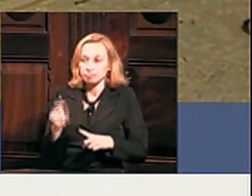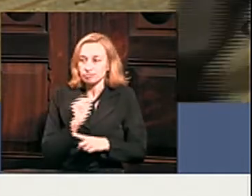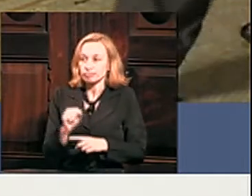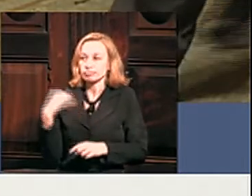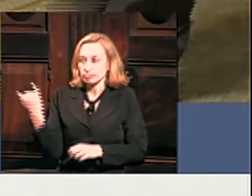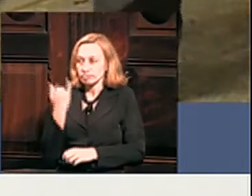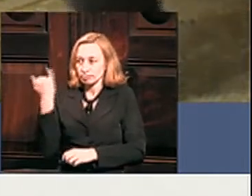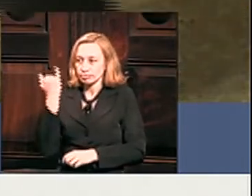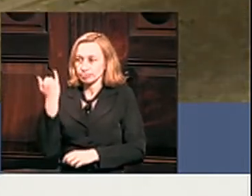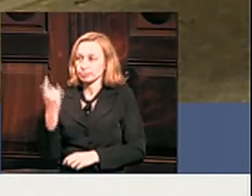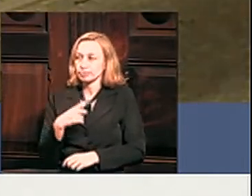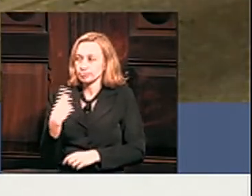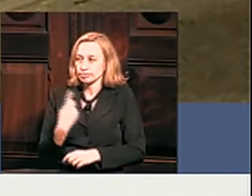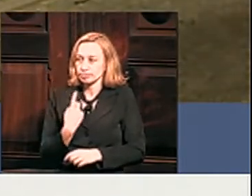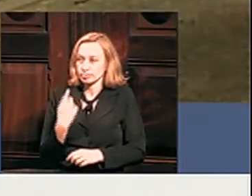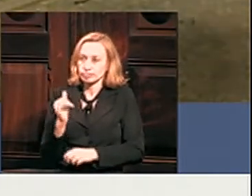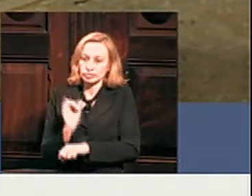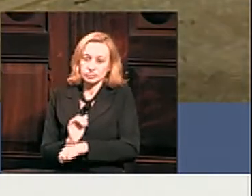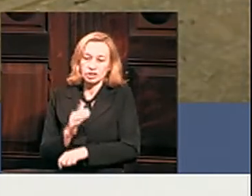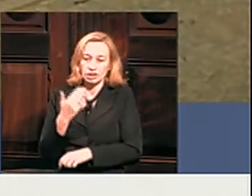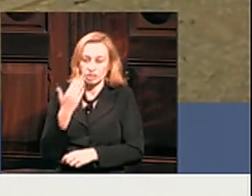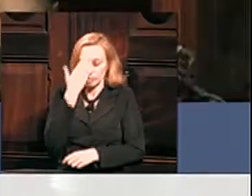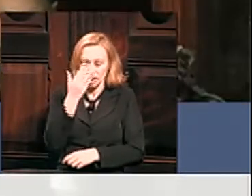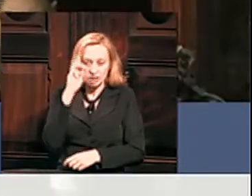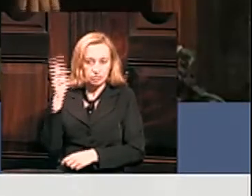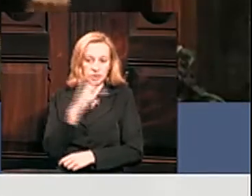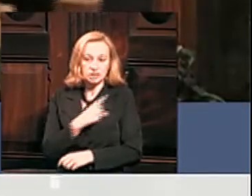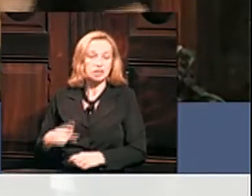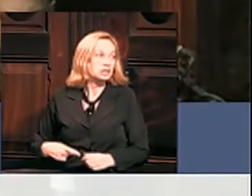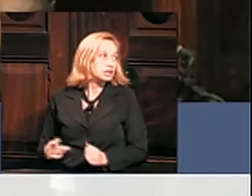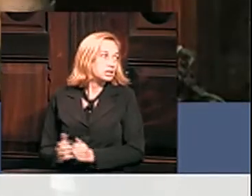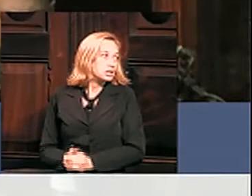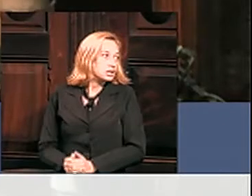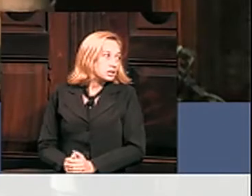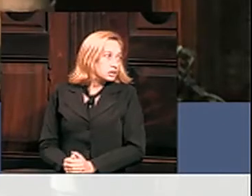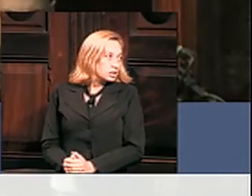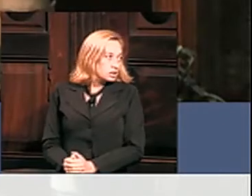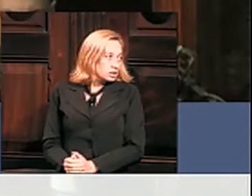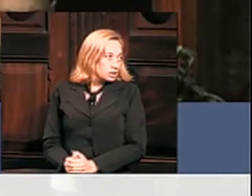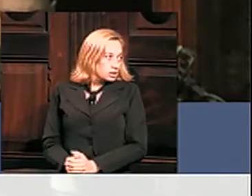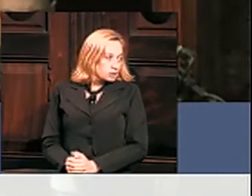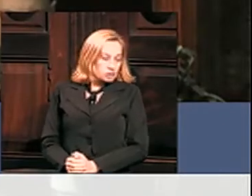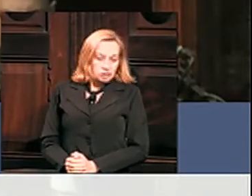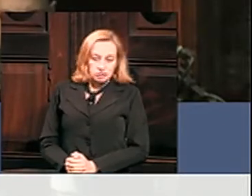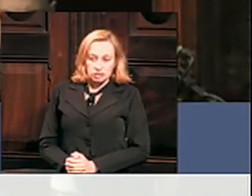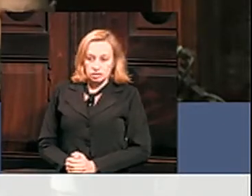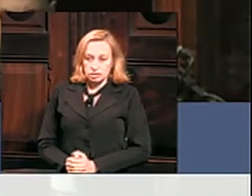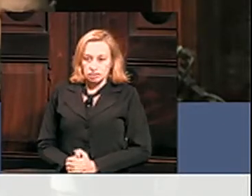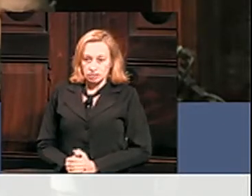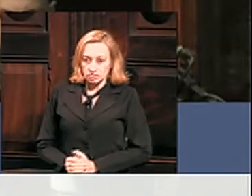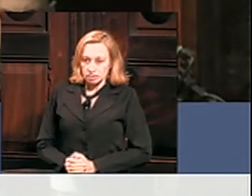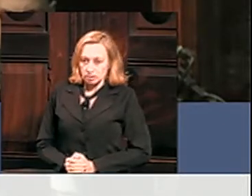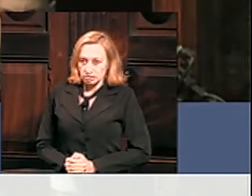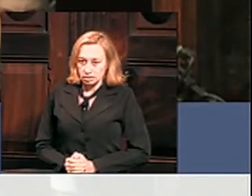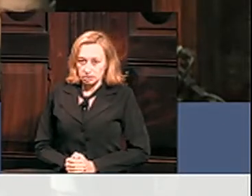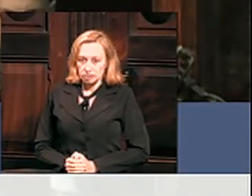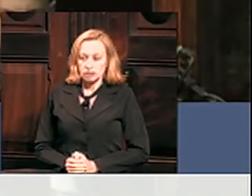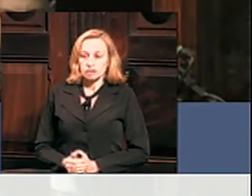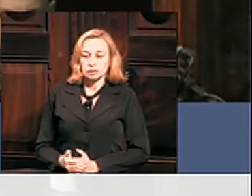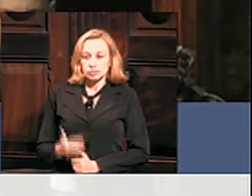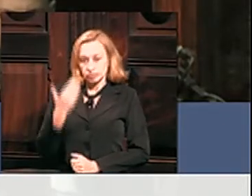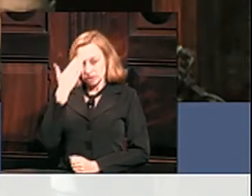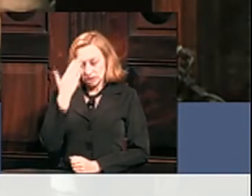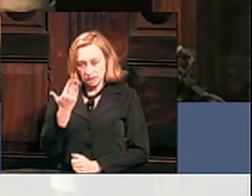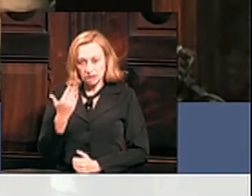importante para a nossa população. Obrigado, senhor presidente. Obrigado, deputado Carlos Osório. Em nome do deputado André Siciliano, com quem compartilhei a